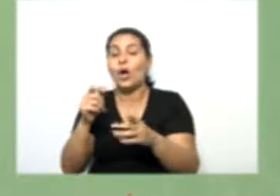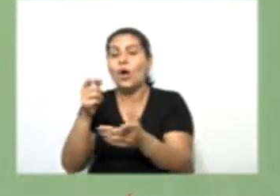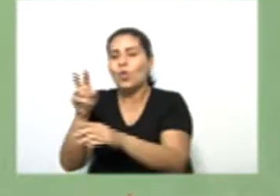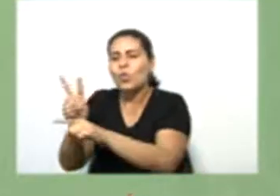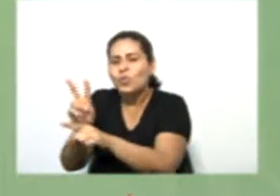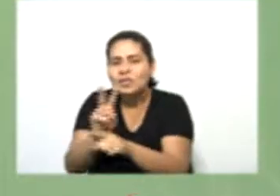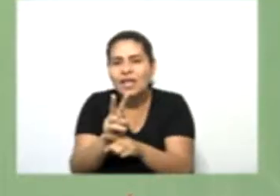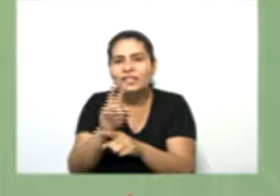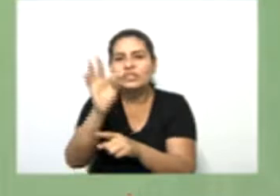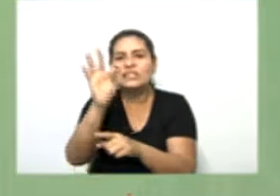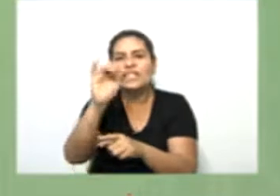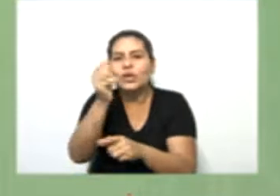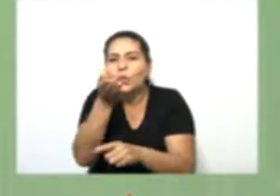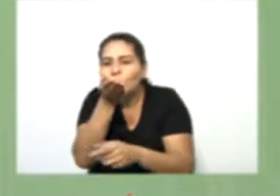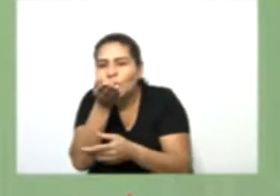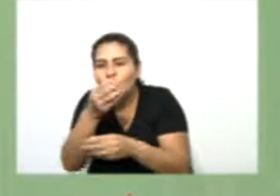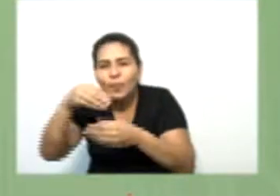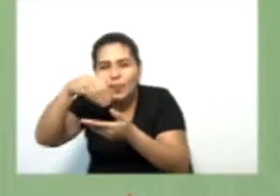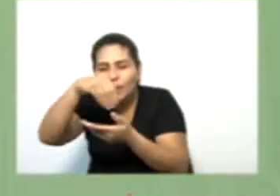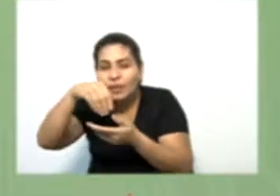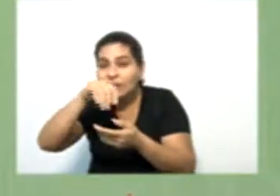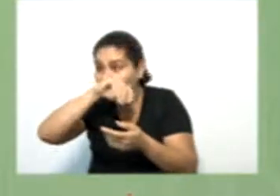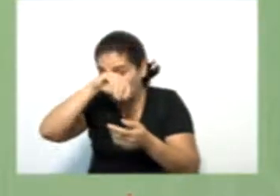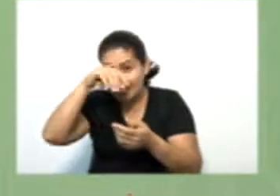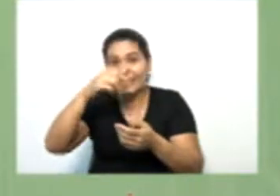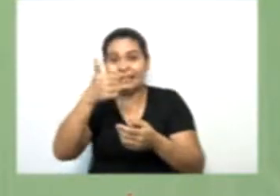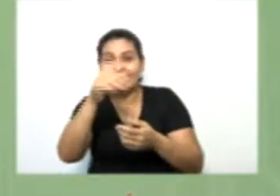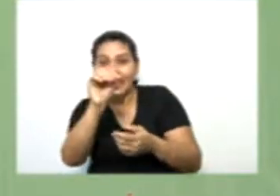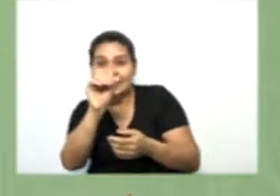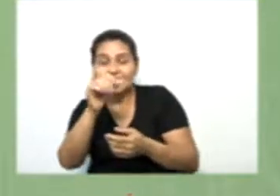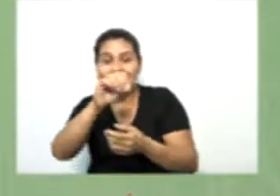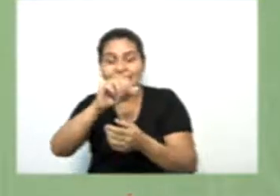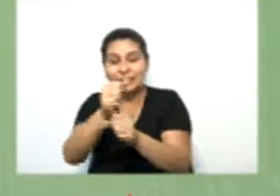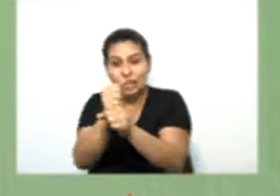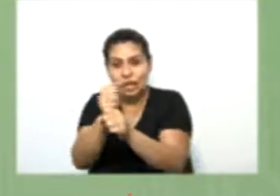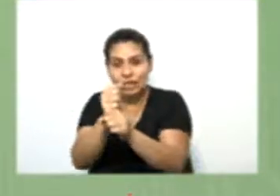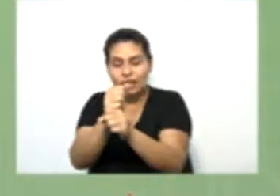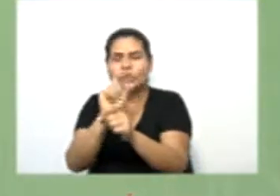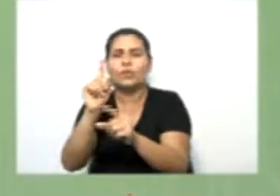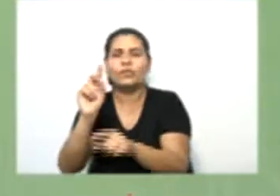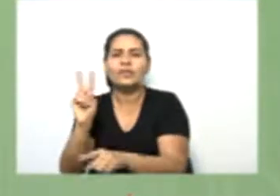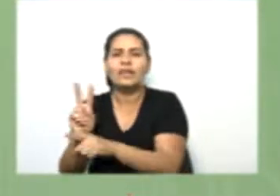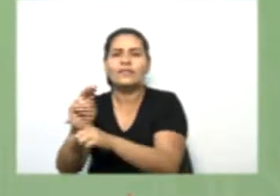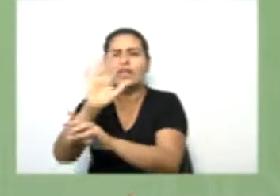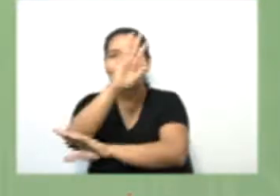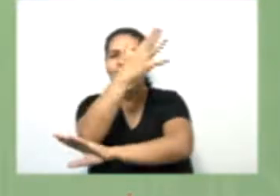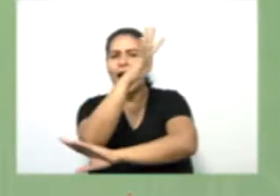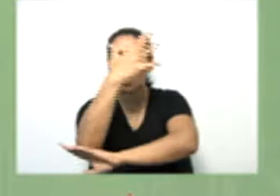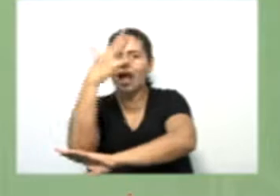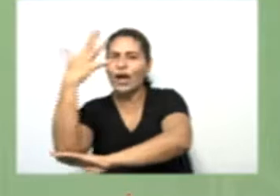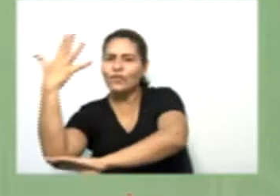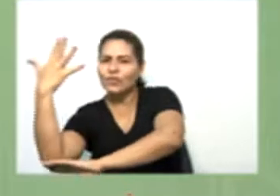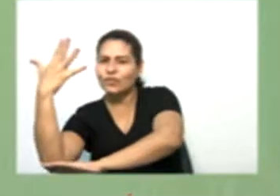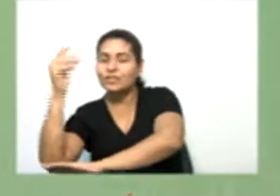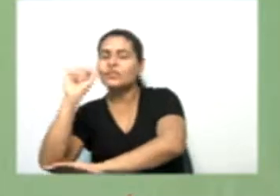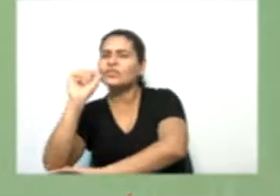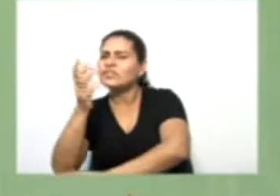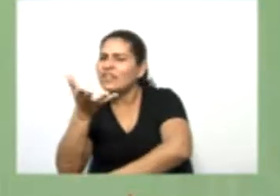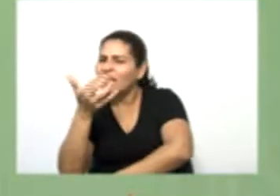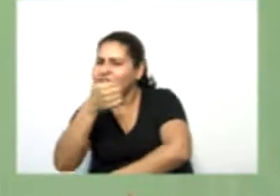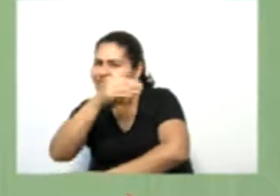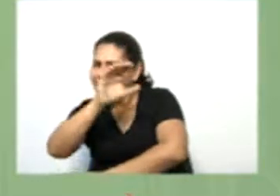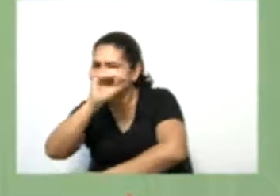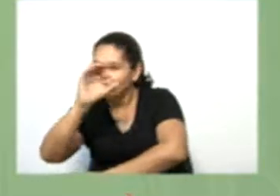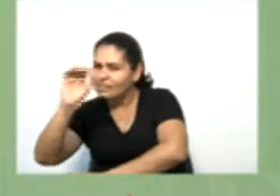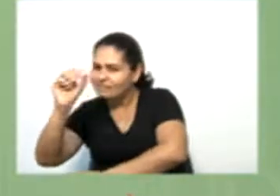você quer 10 anos de prosperidade, olha só, 10 anos de prosperidade, cultive árvores. Mas se você quer